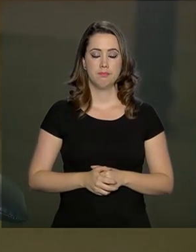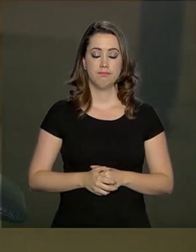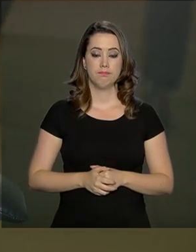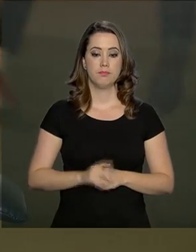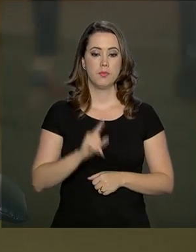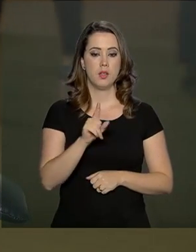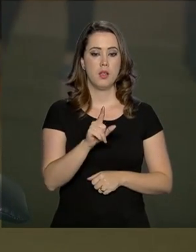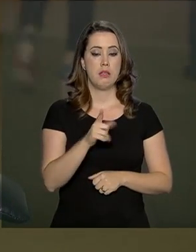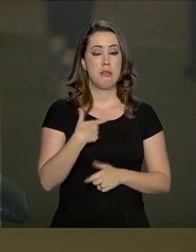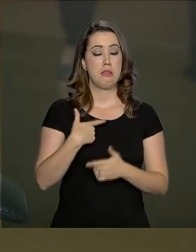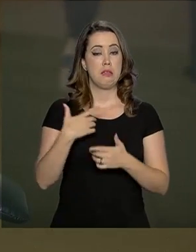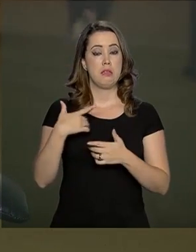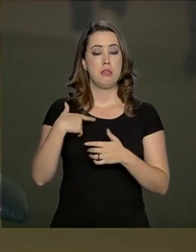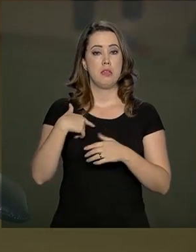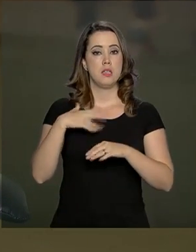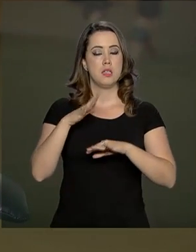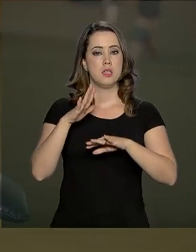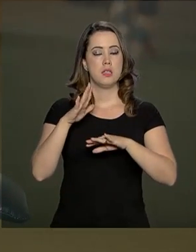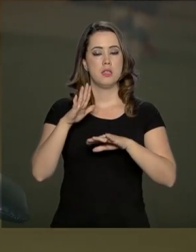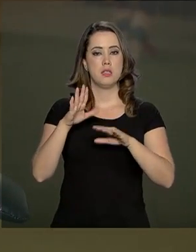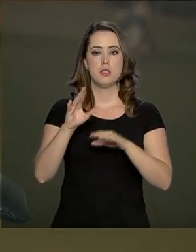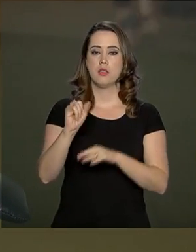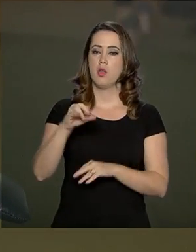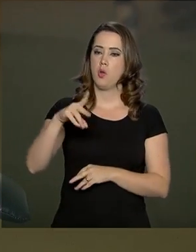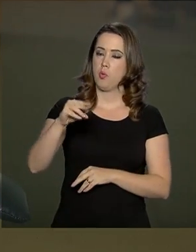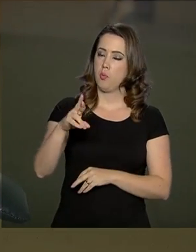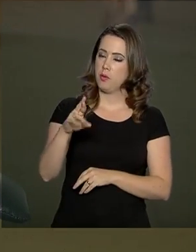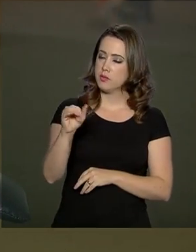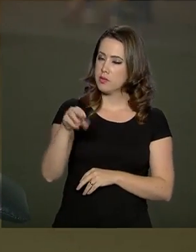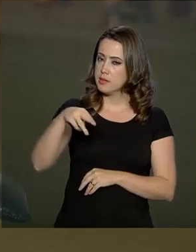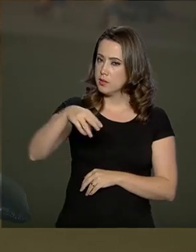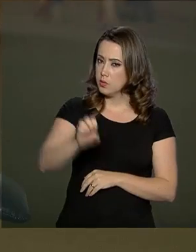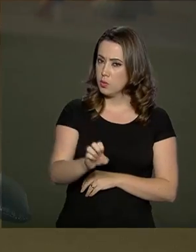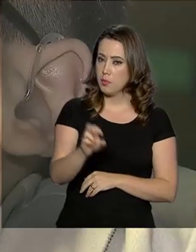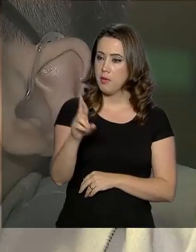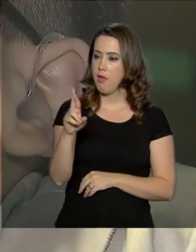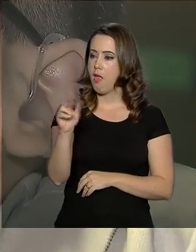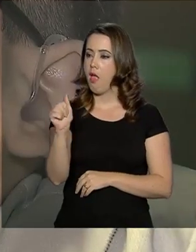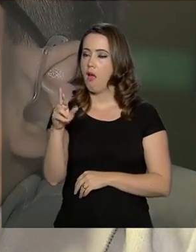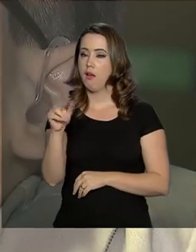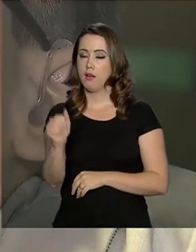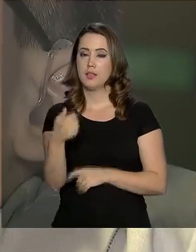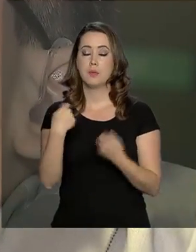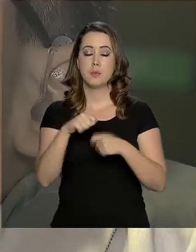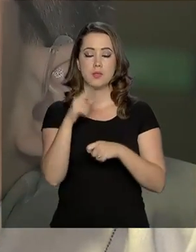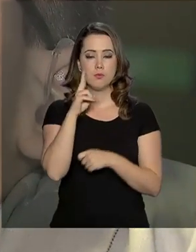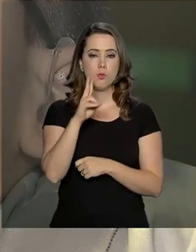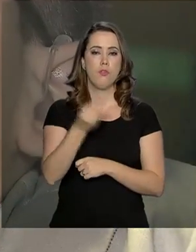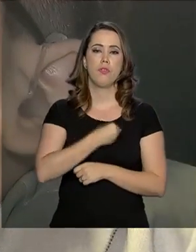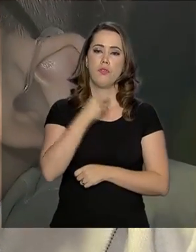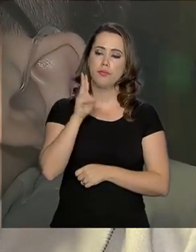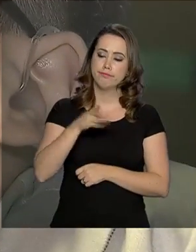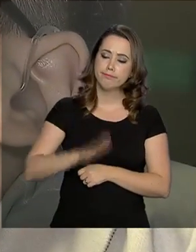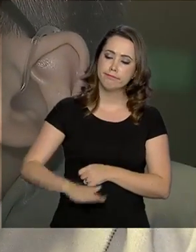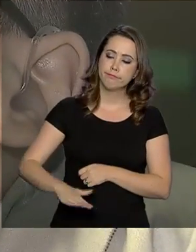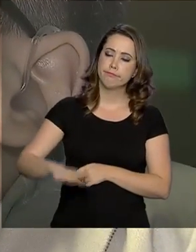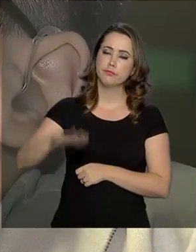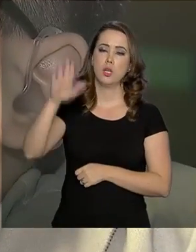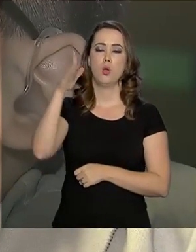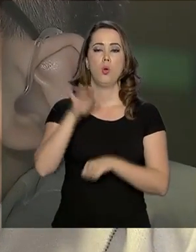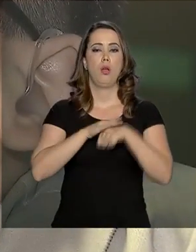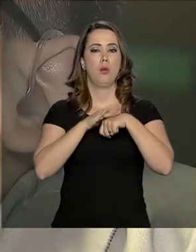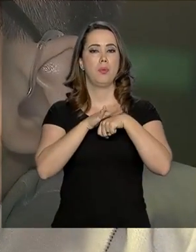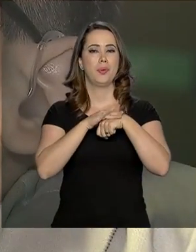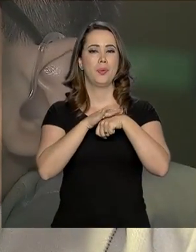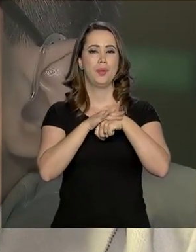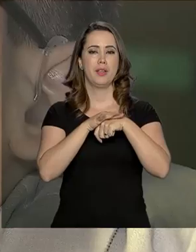Portador de uma síndrome rara, Patrick teve que aprender a conviver desde cedo com uma doença degenerativa. O tratamento